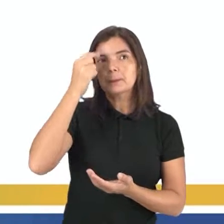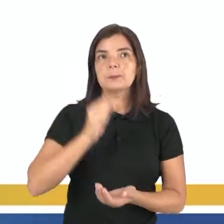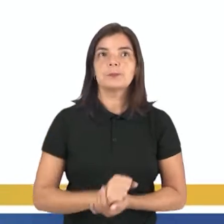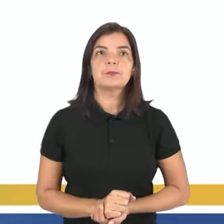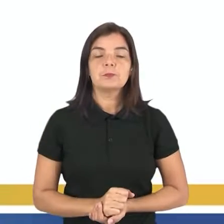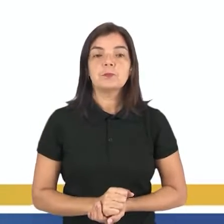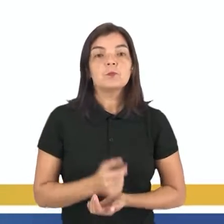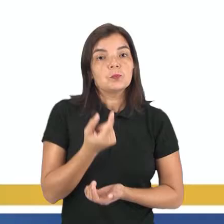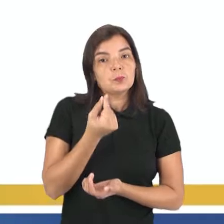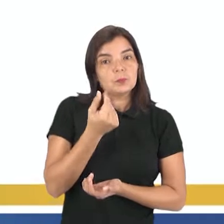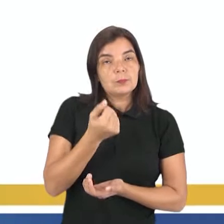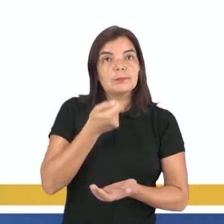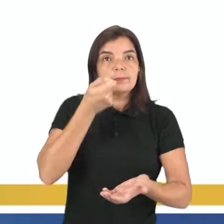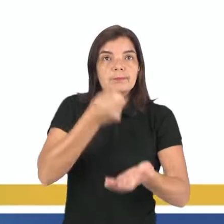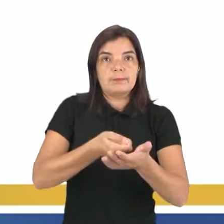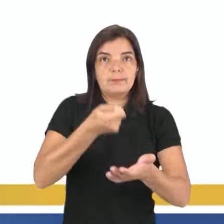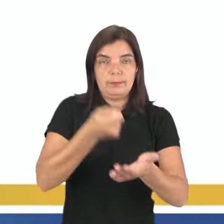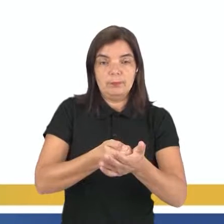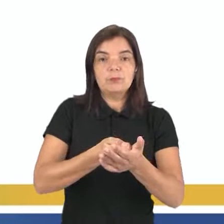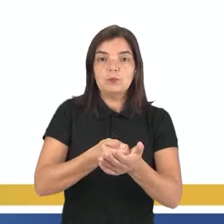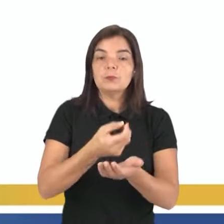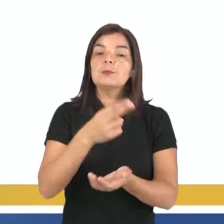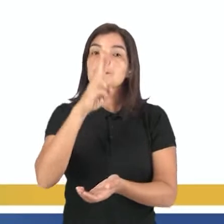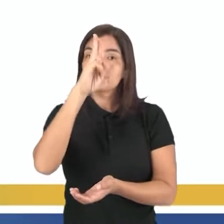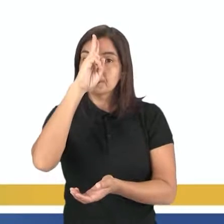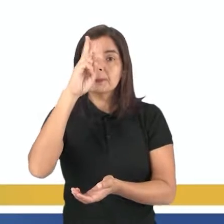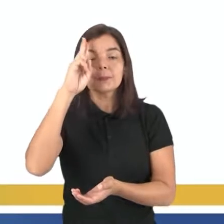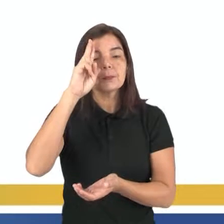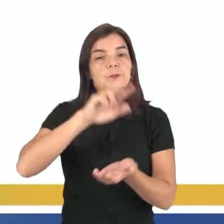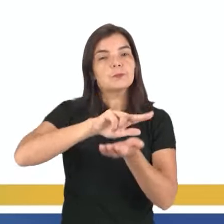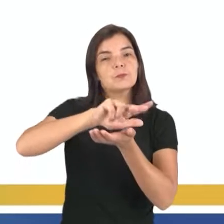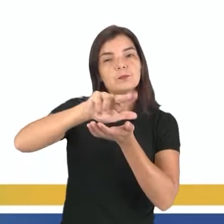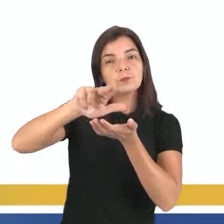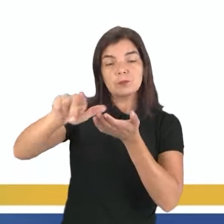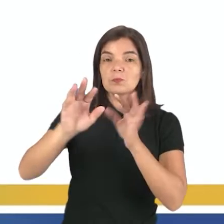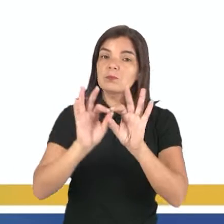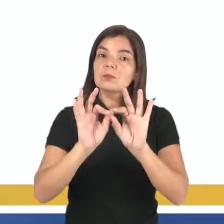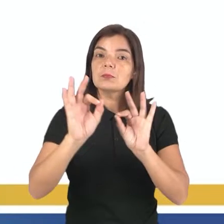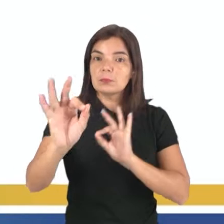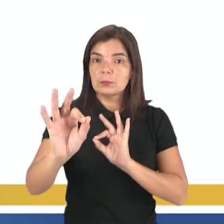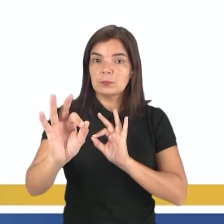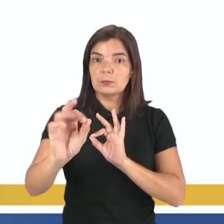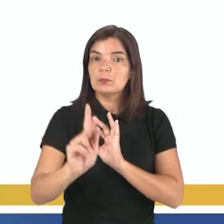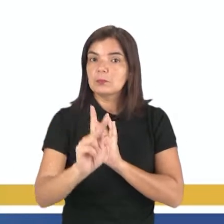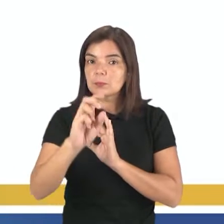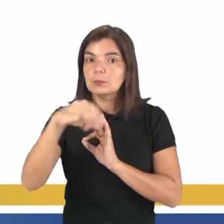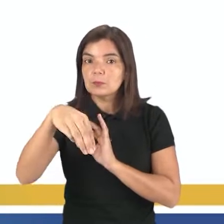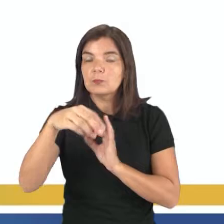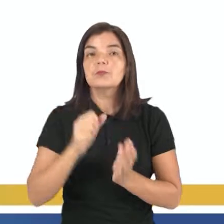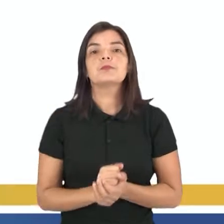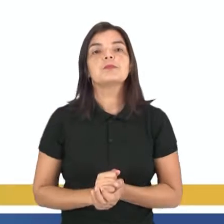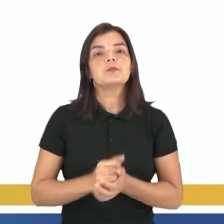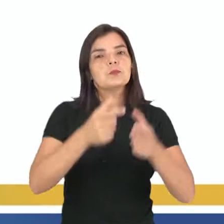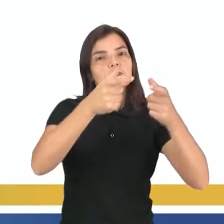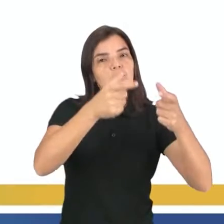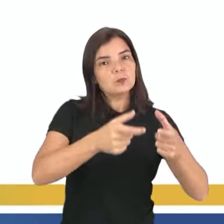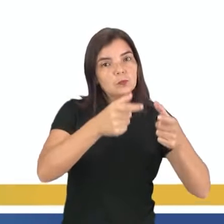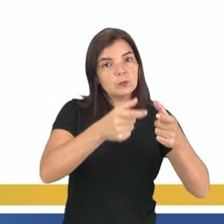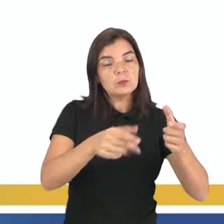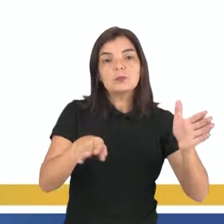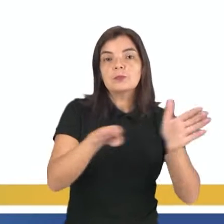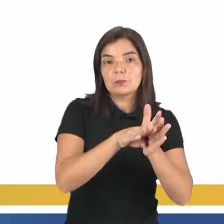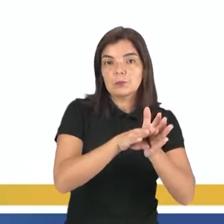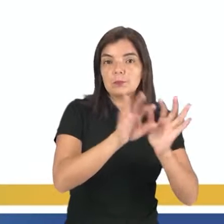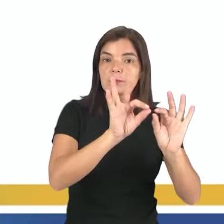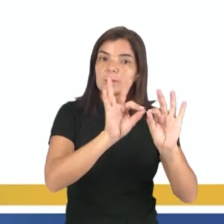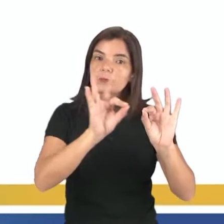forma. O preço a se pagar por essa corrida de Uber varia de acordo com a distância, em quilômetros, entre o local de embarque e